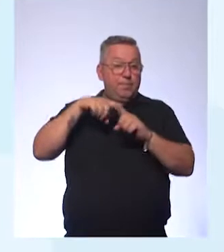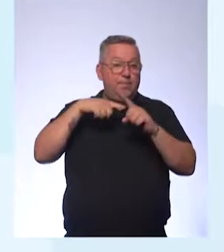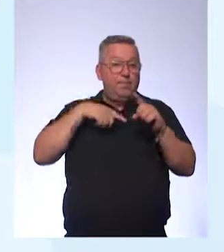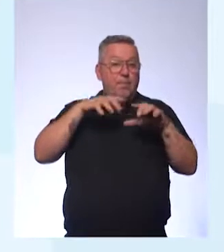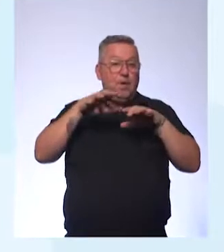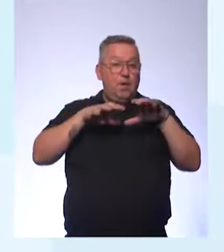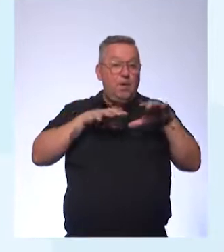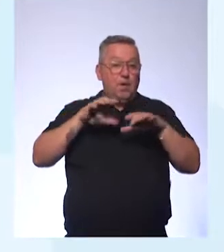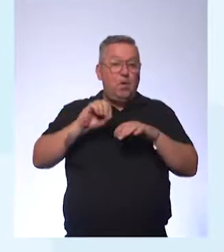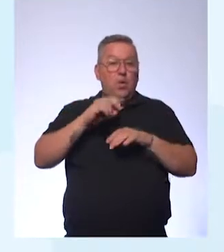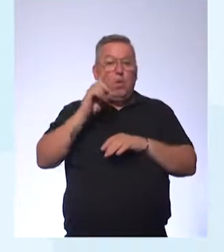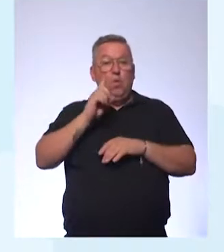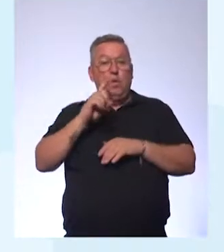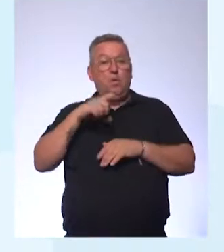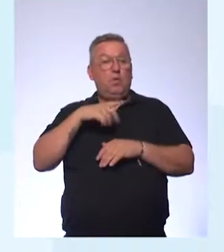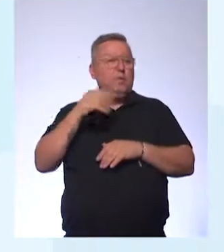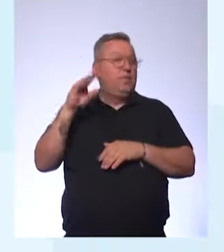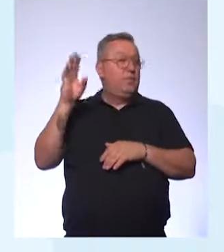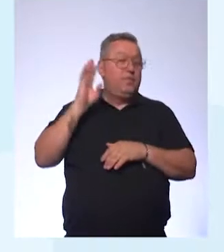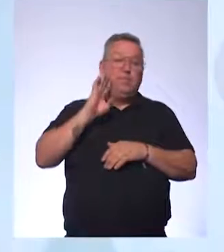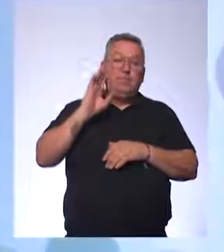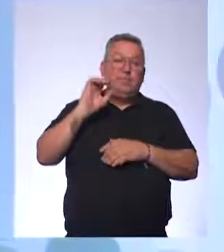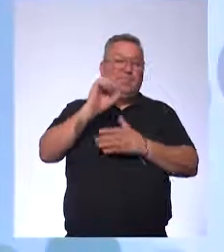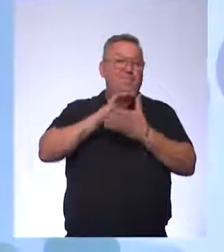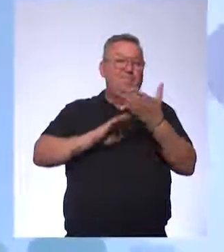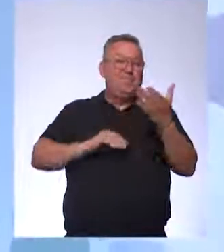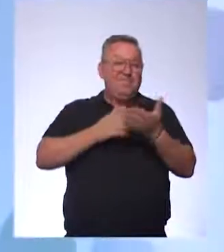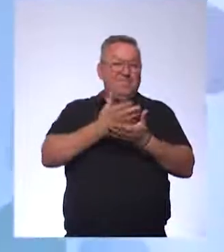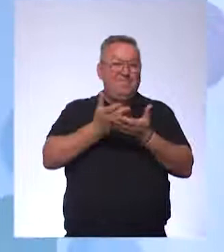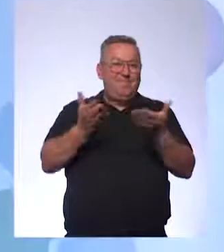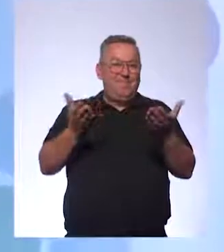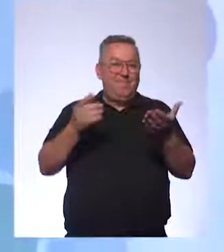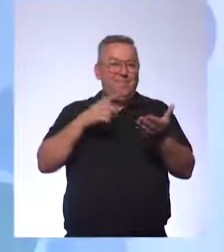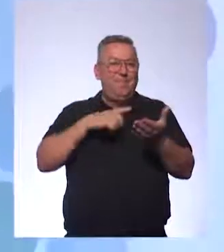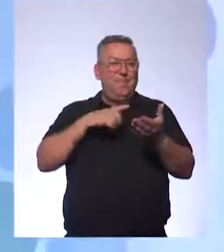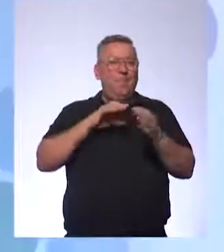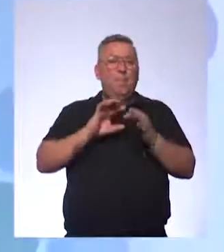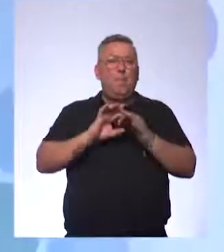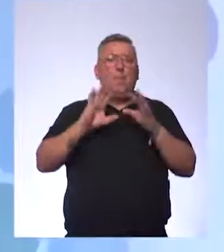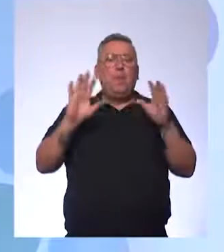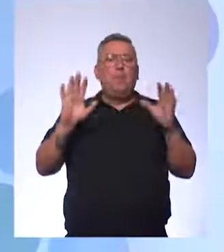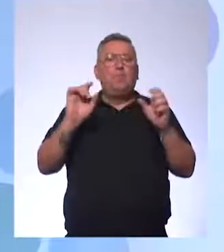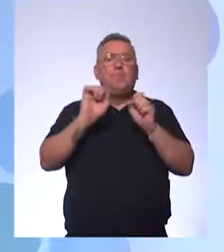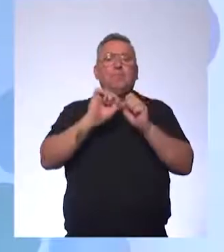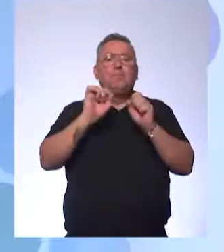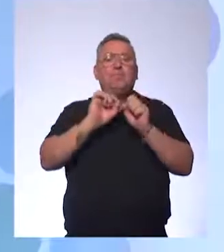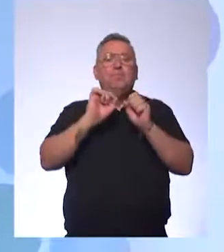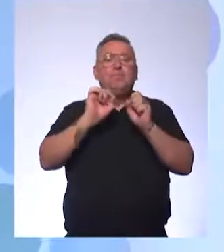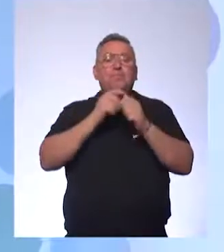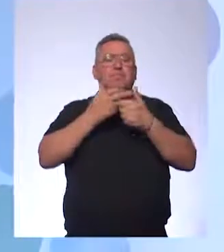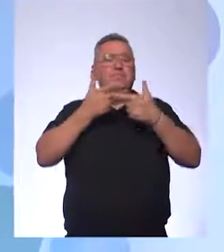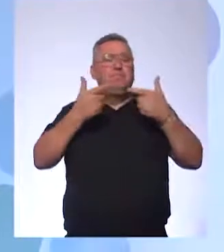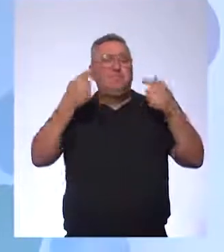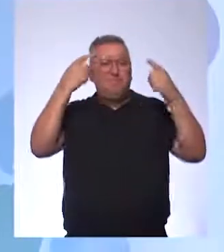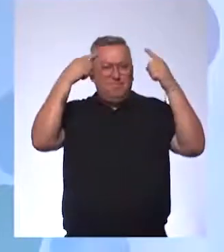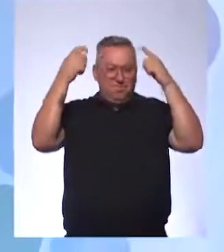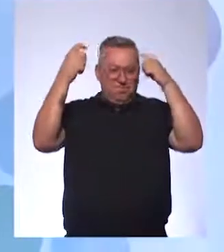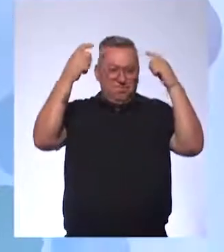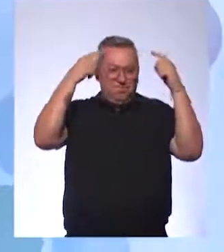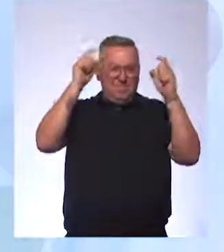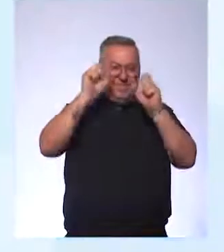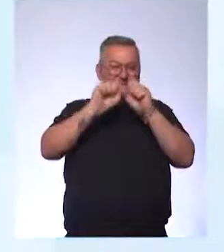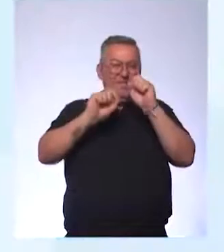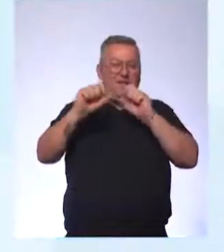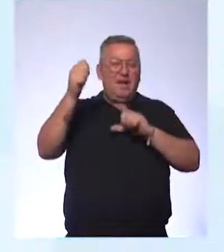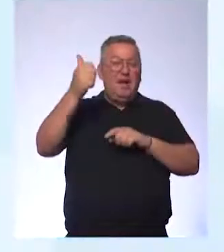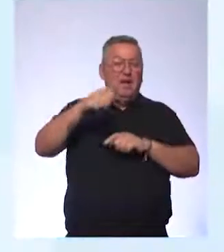animação ou não. Tá muito legal as atividades de vocês. Então, vocês têm a liberdade para produzir com criatividade. Faça a